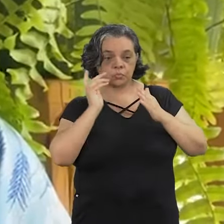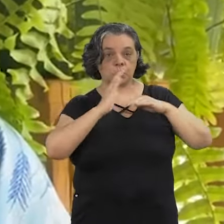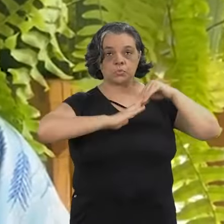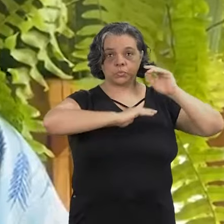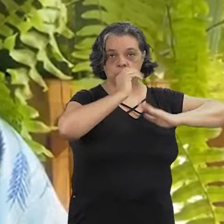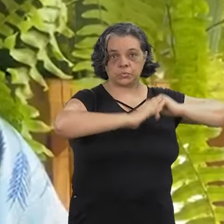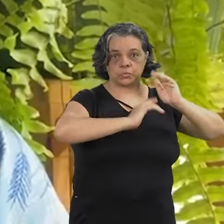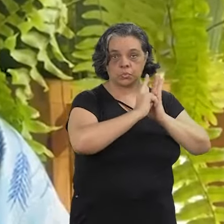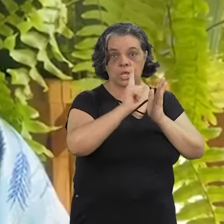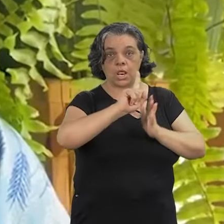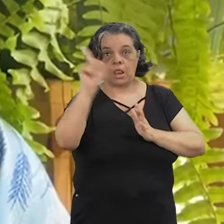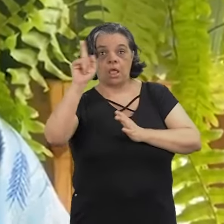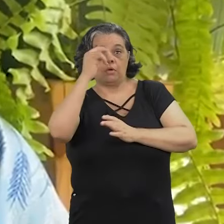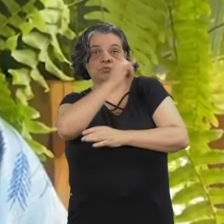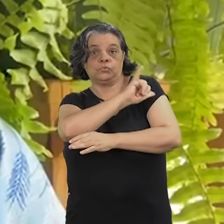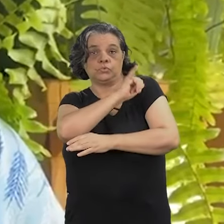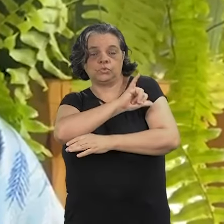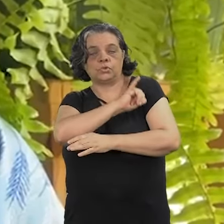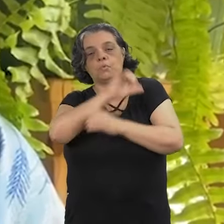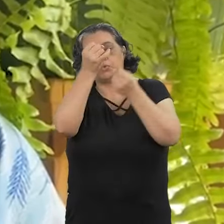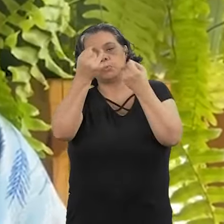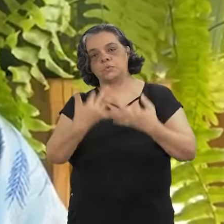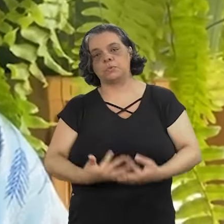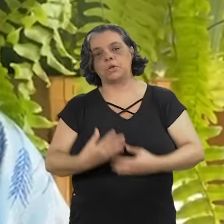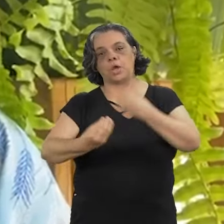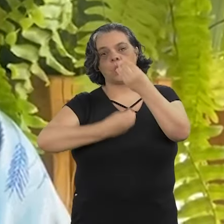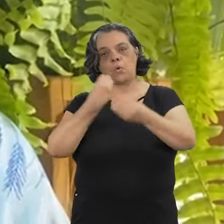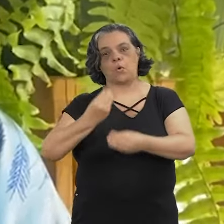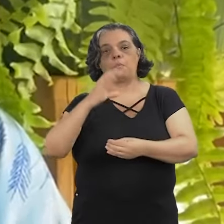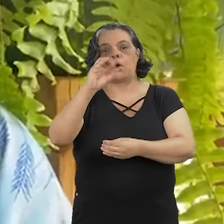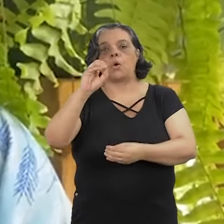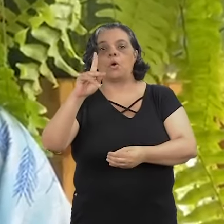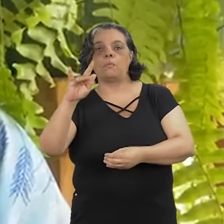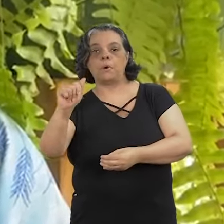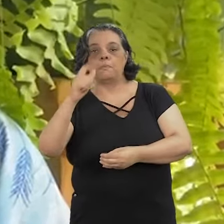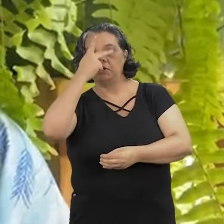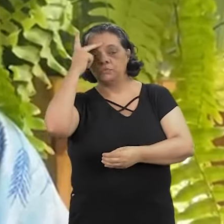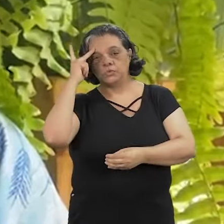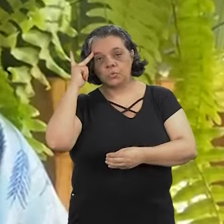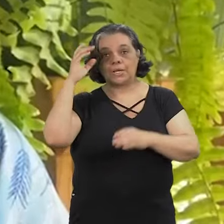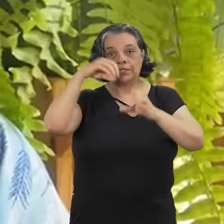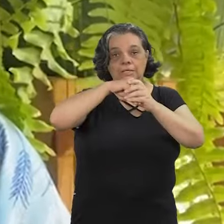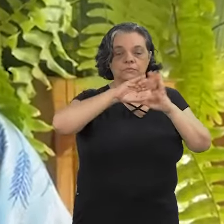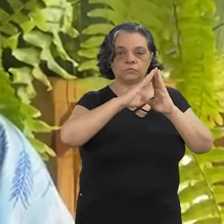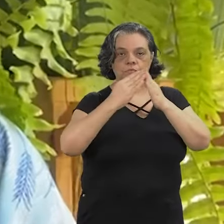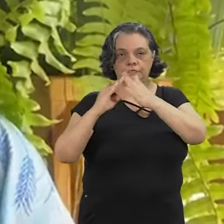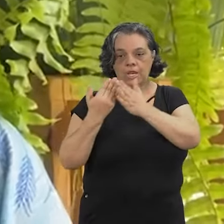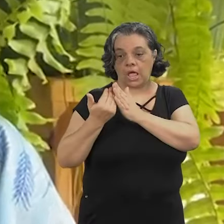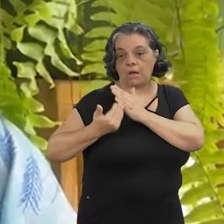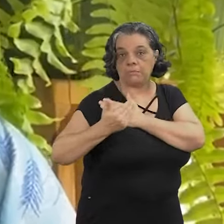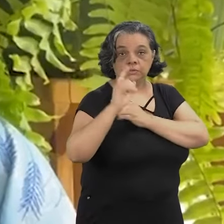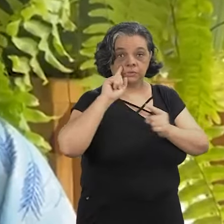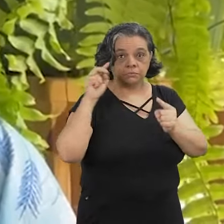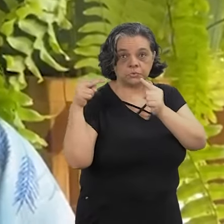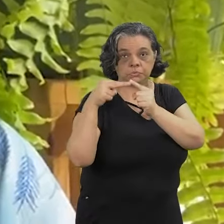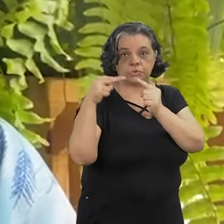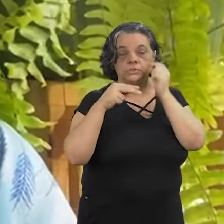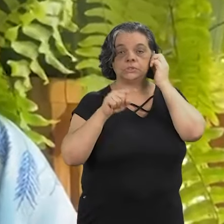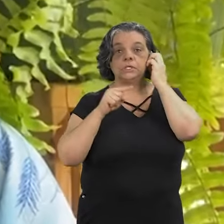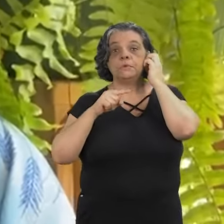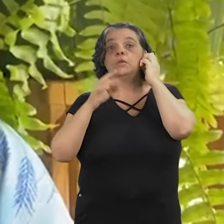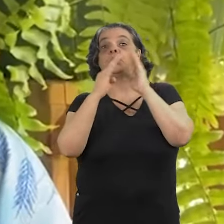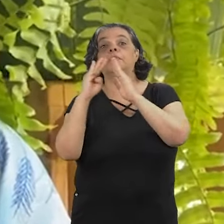de Periferia lá do Rio de Janeiro pudessem contar como tava sendo a copa para as pessoas que moram na favela né a partir da perspectiva